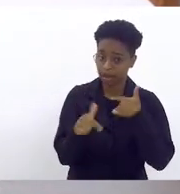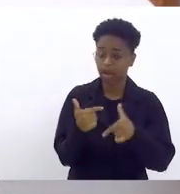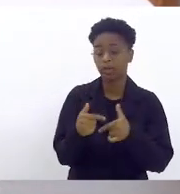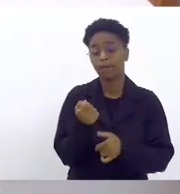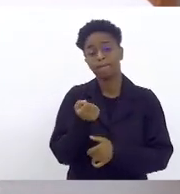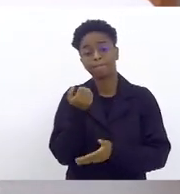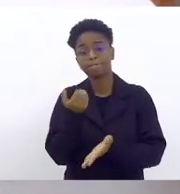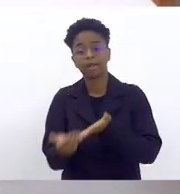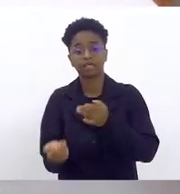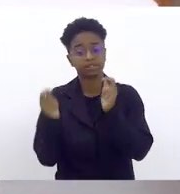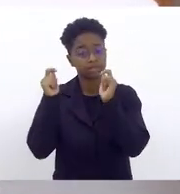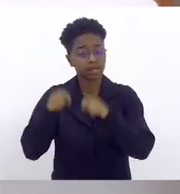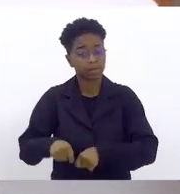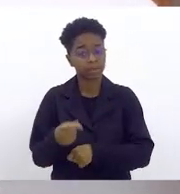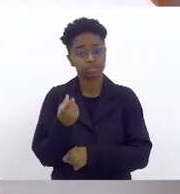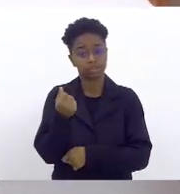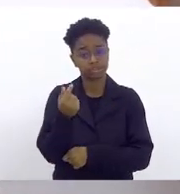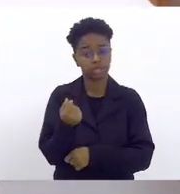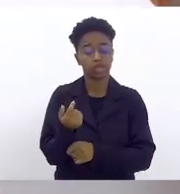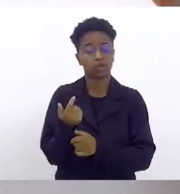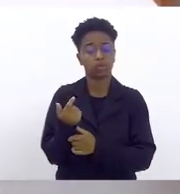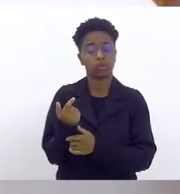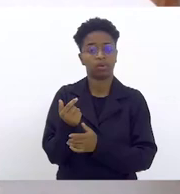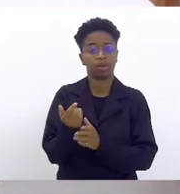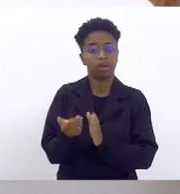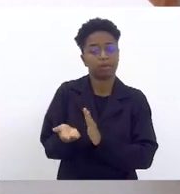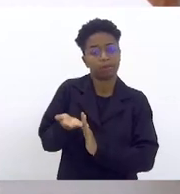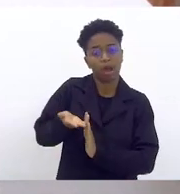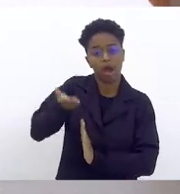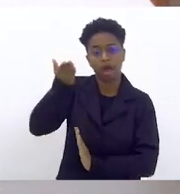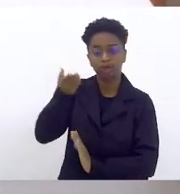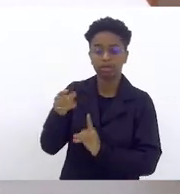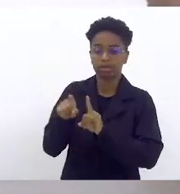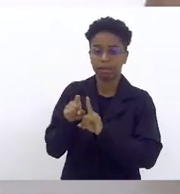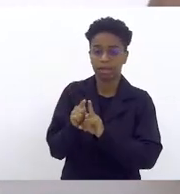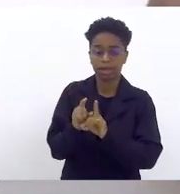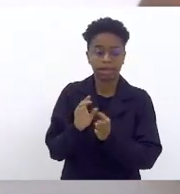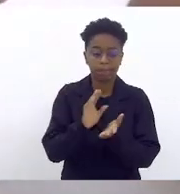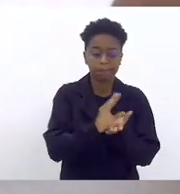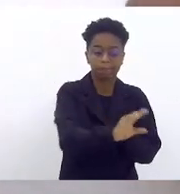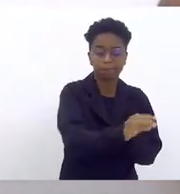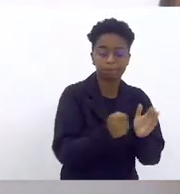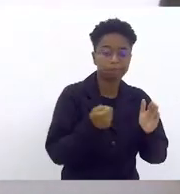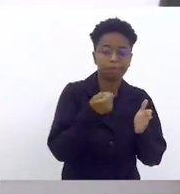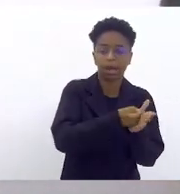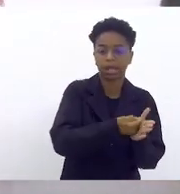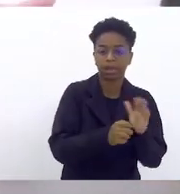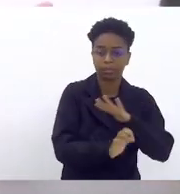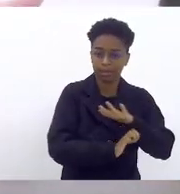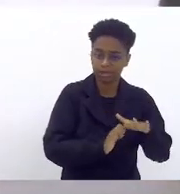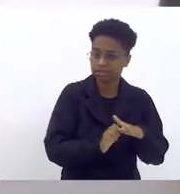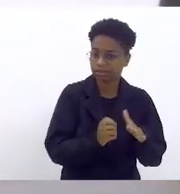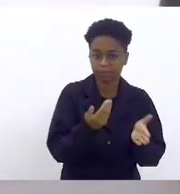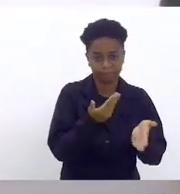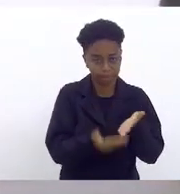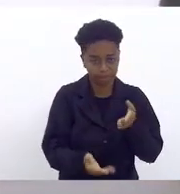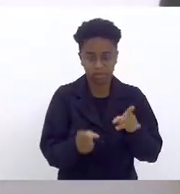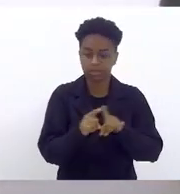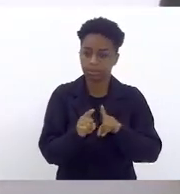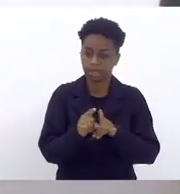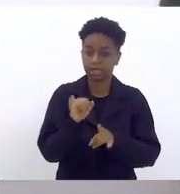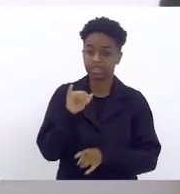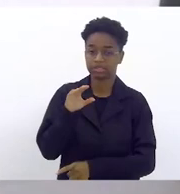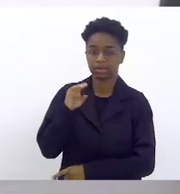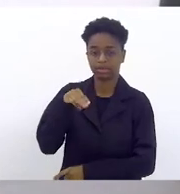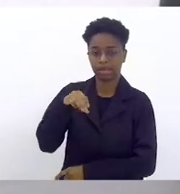de geração de receita e ao mesmo tempo de receita para as empresas e consequentemente de receita para o estado de